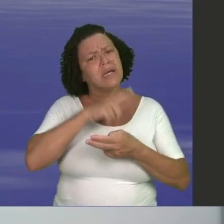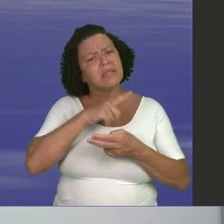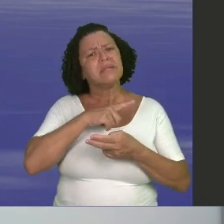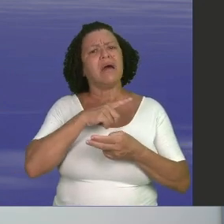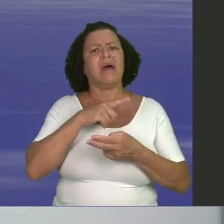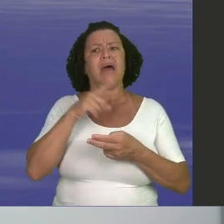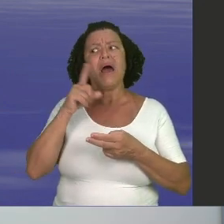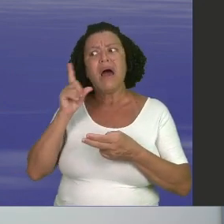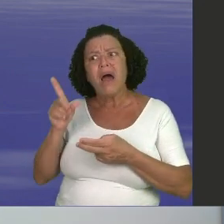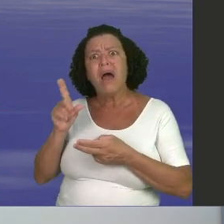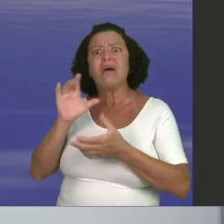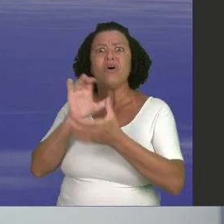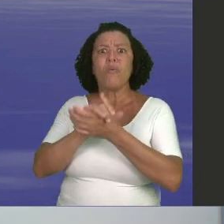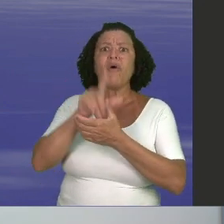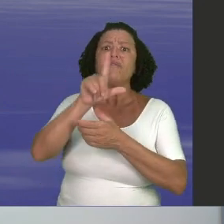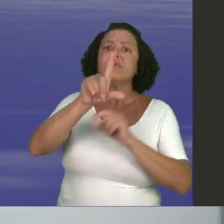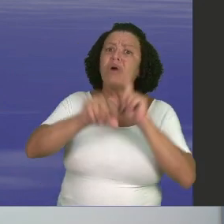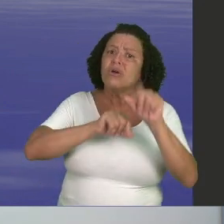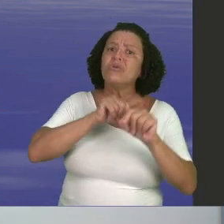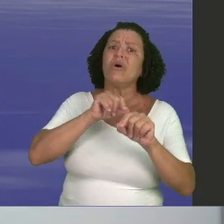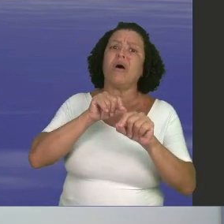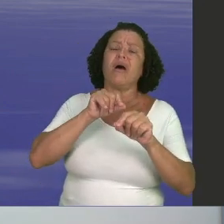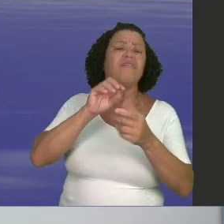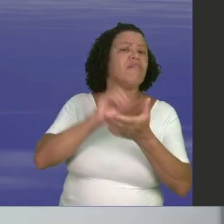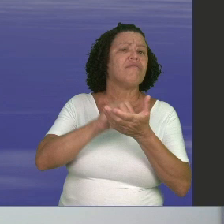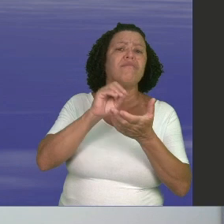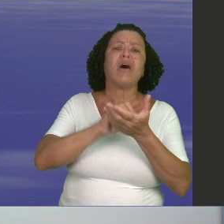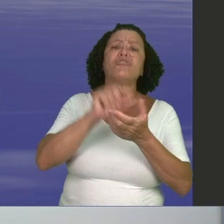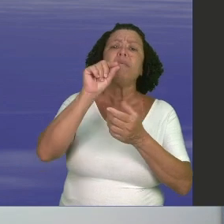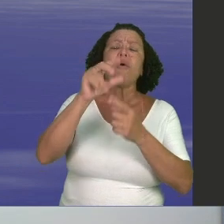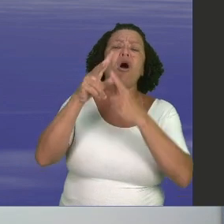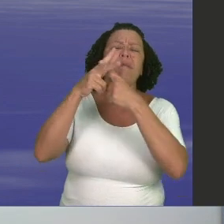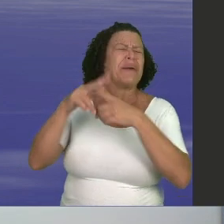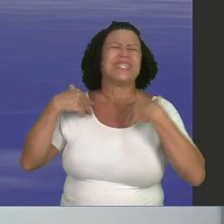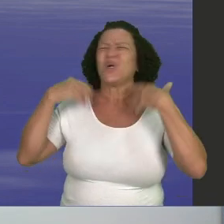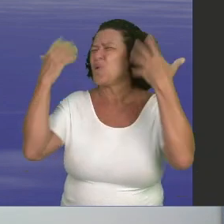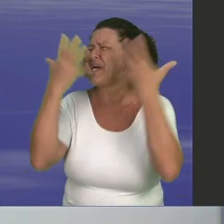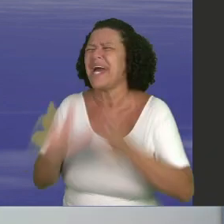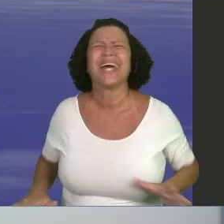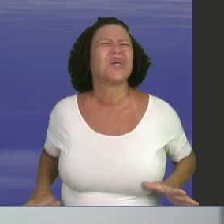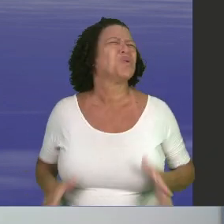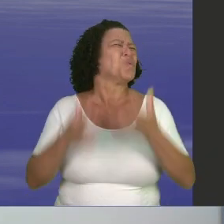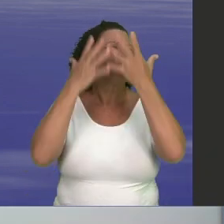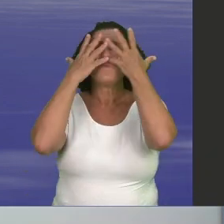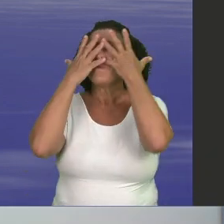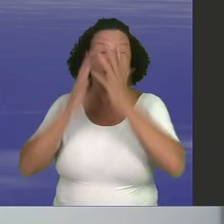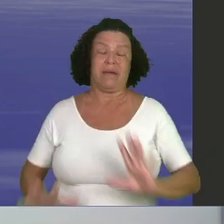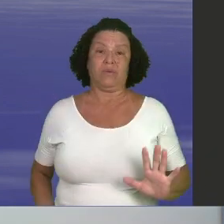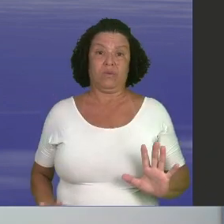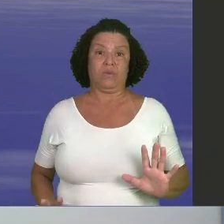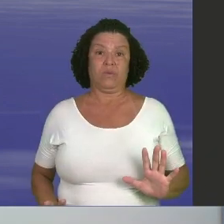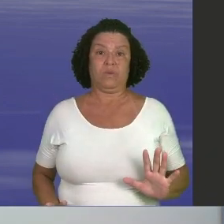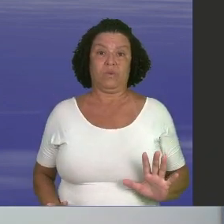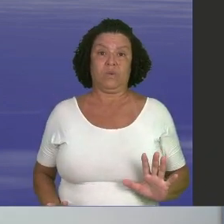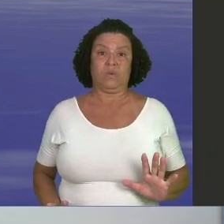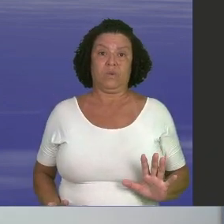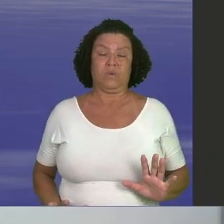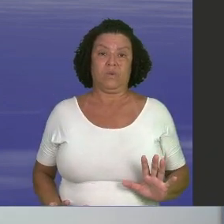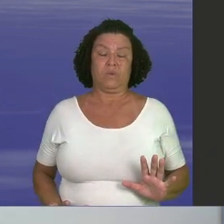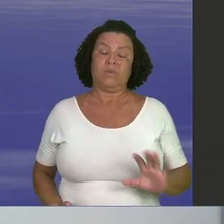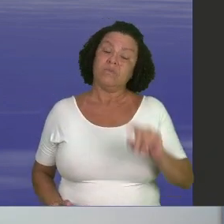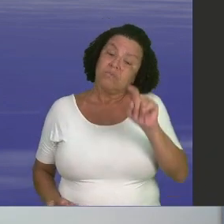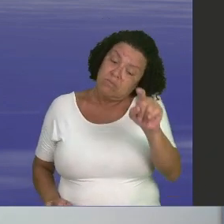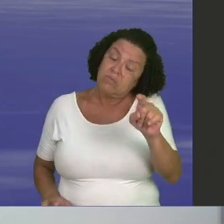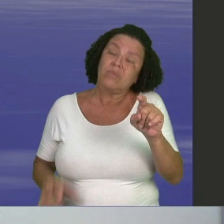cruz. Talvez falte pouco para você reajustar. Não, mas eu não quero mais, não quero, não quero, não quero. Então tá bom. Você tem o